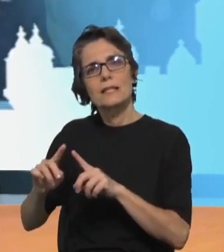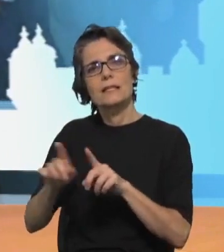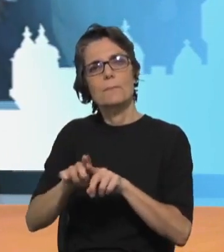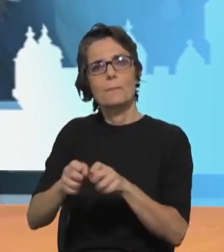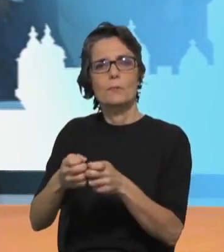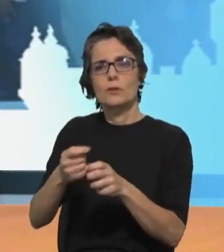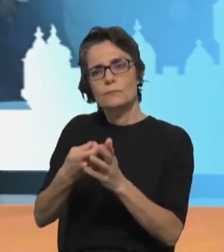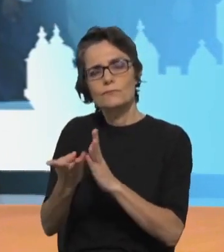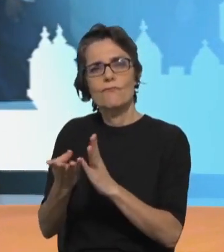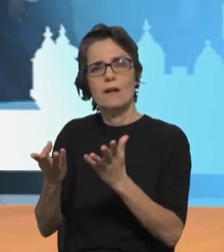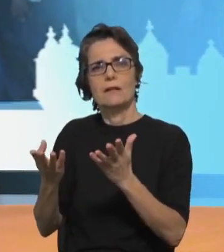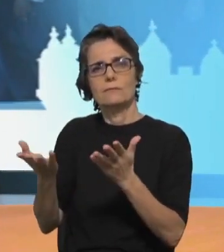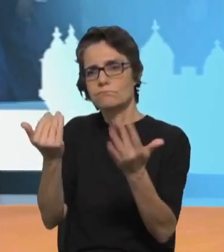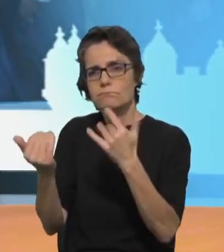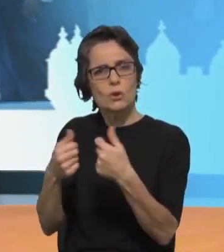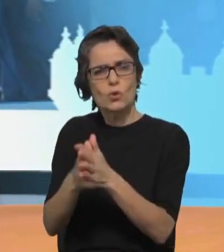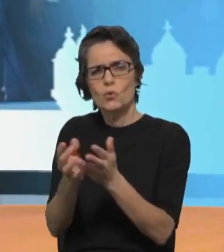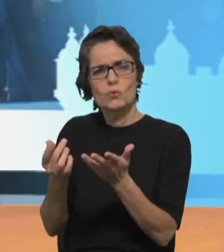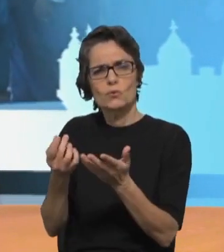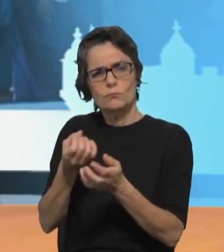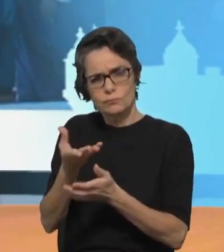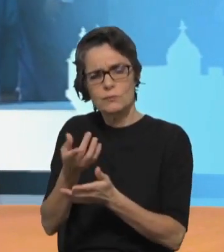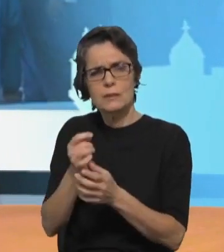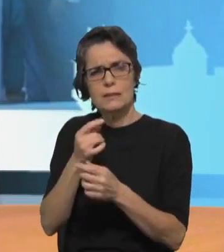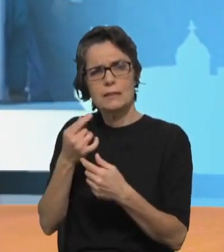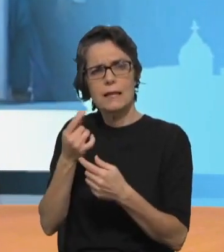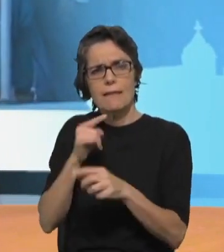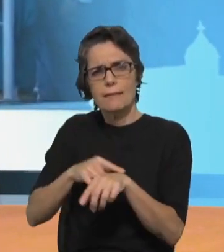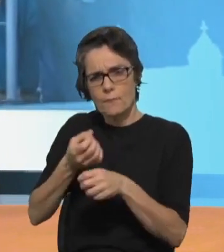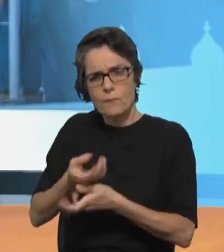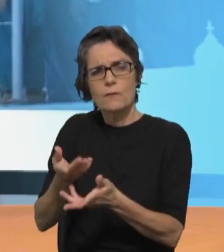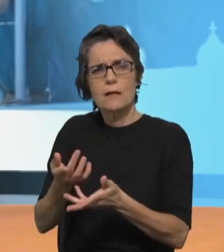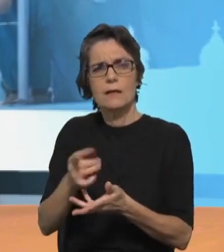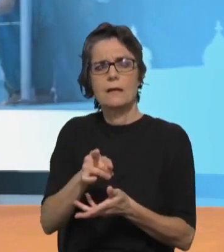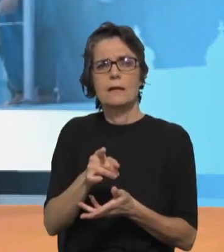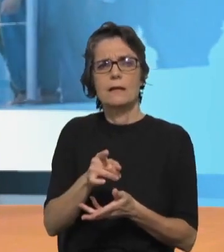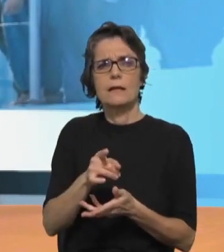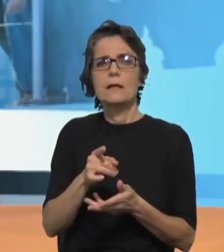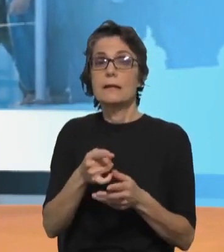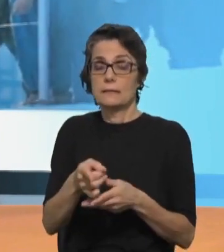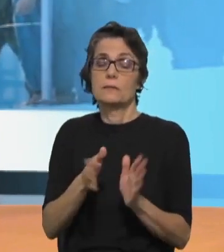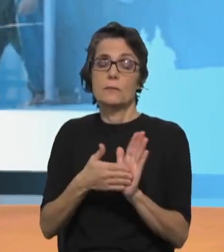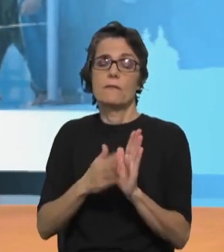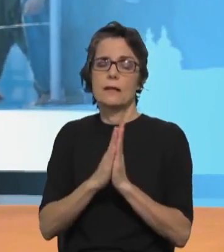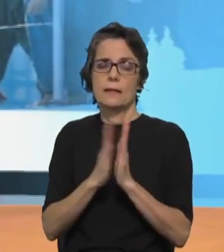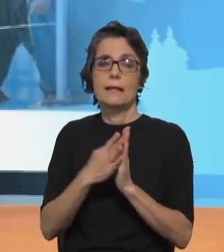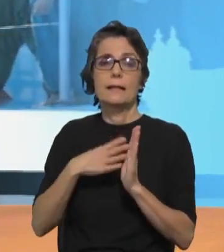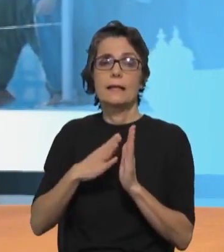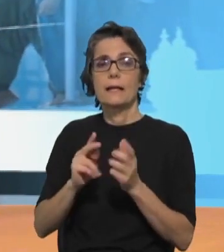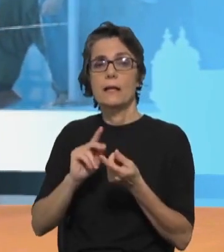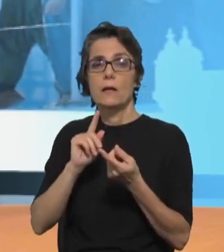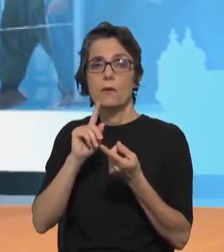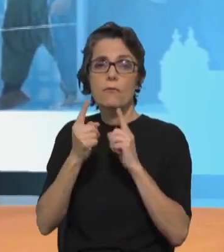políticos. E, portanto, eu acho que isso claramente, usando as suas palavras, mostra uma igreja que quer estar em diálogo e